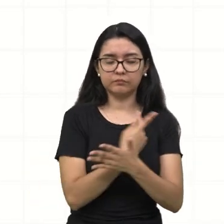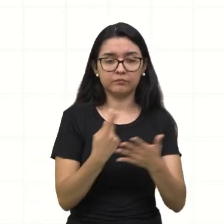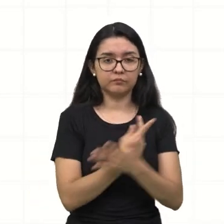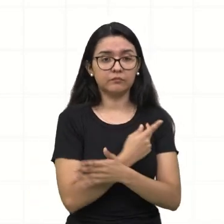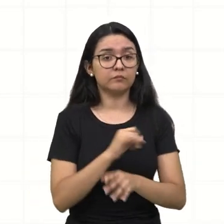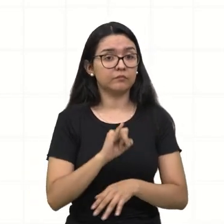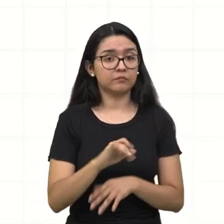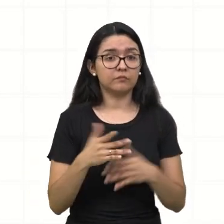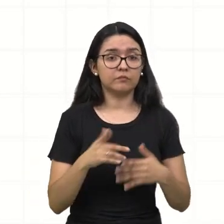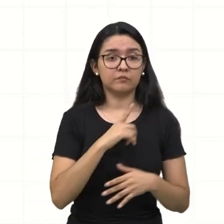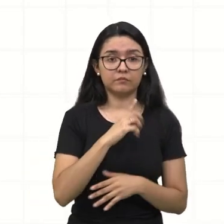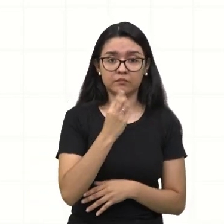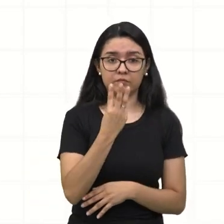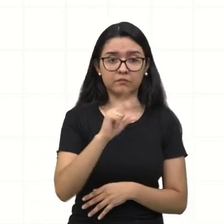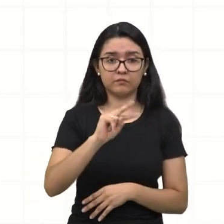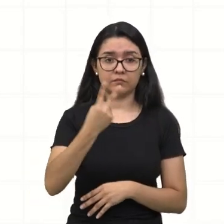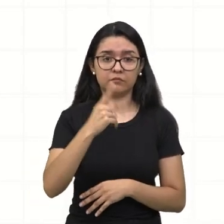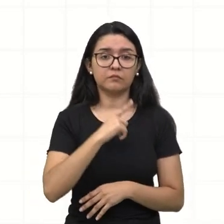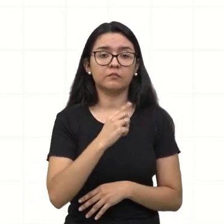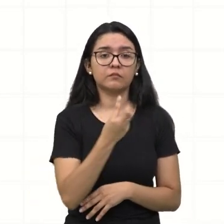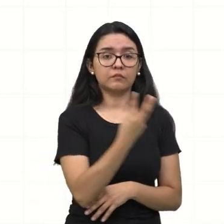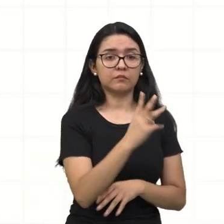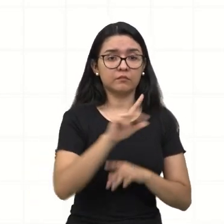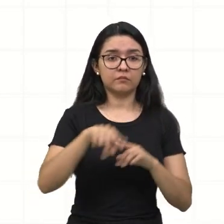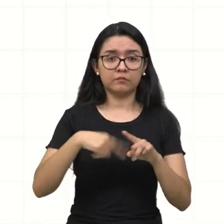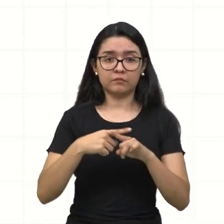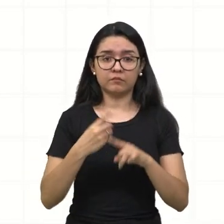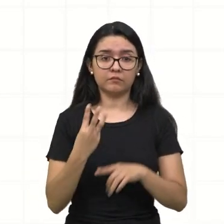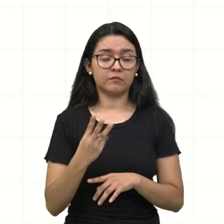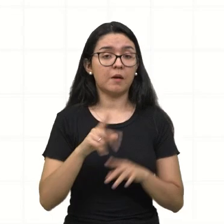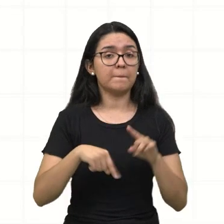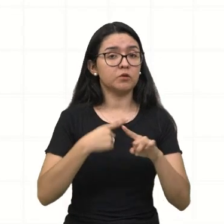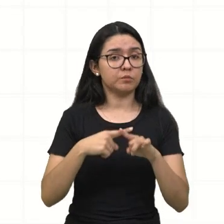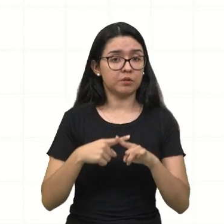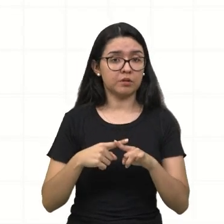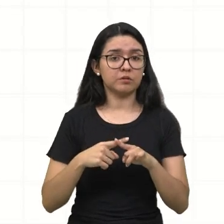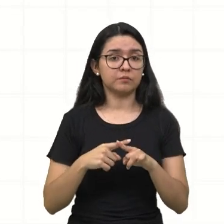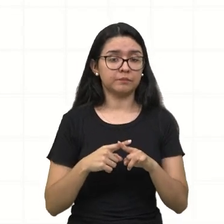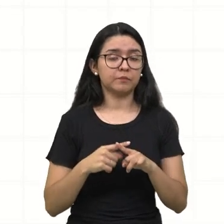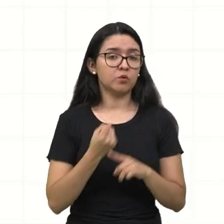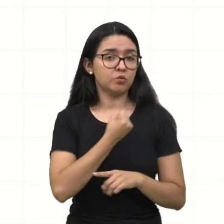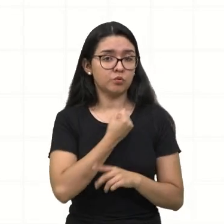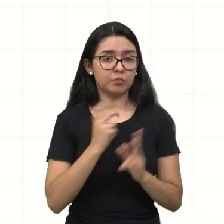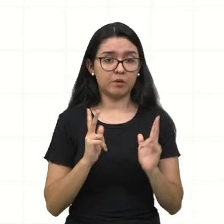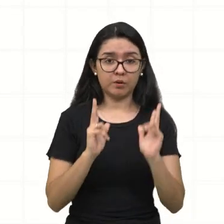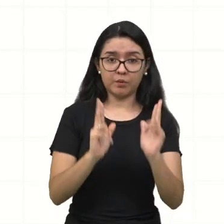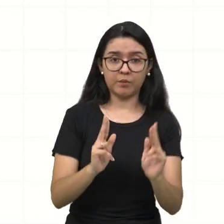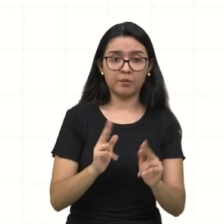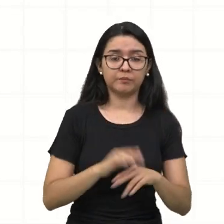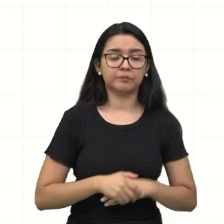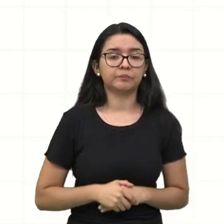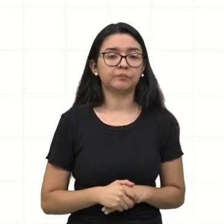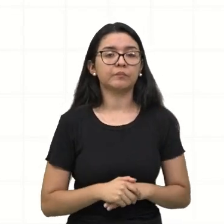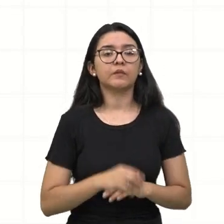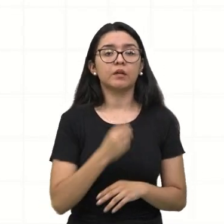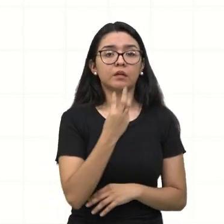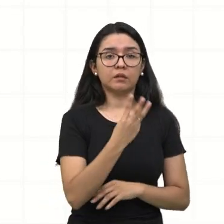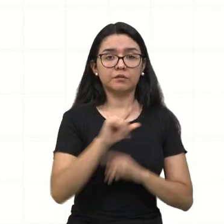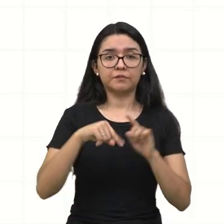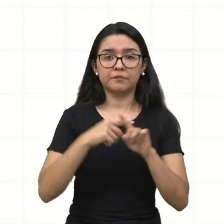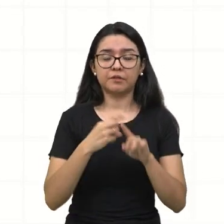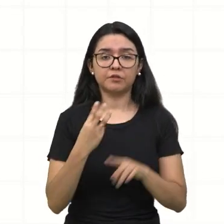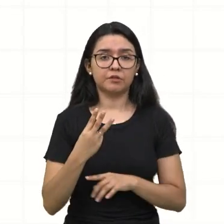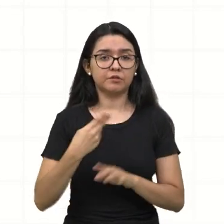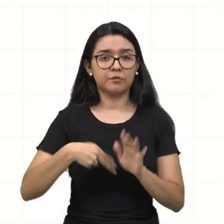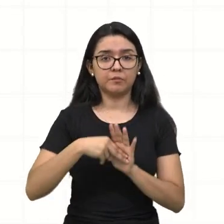eu tenho 3 ao quadrado, eu tenho isso aqui, uma multiplicação cujos fatores são iguais. 3 vezes 3, 9. Muito